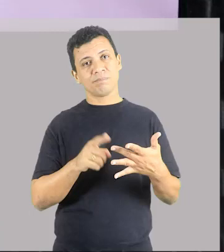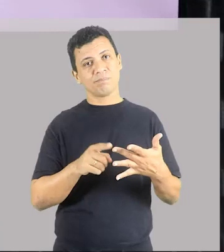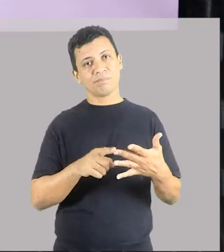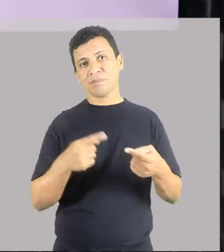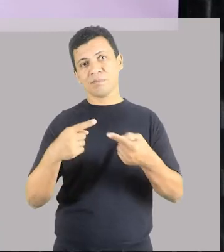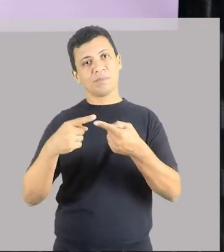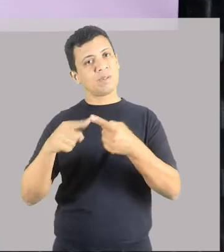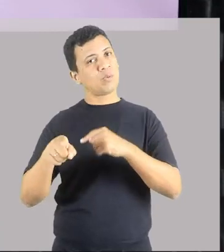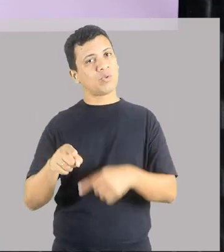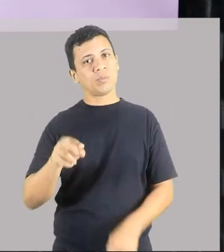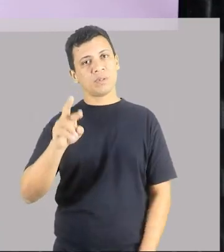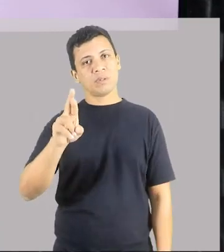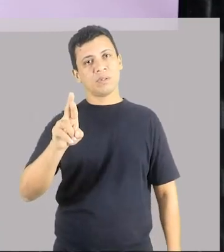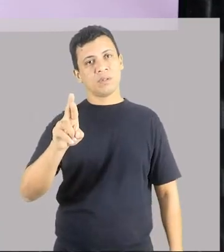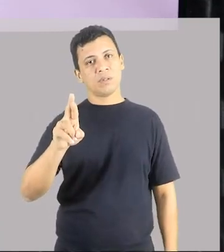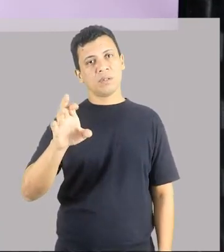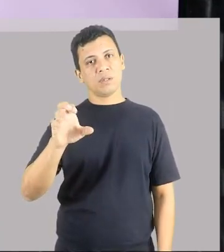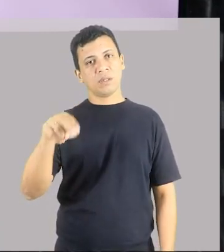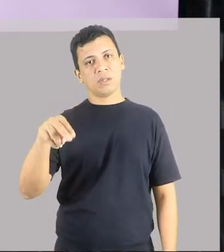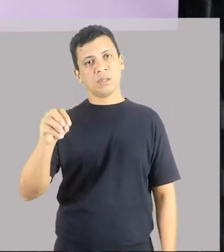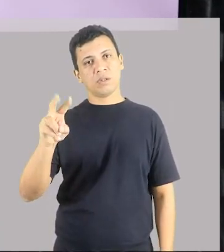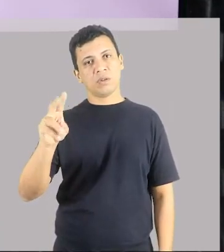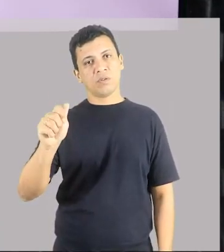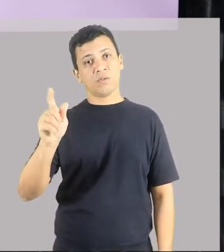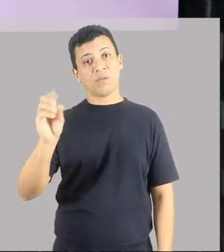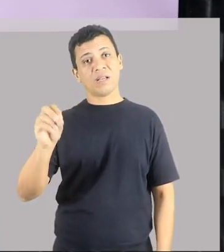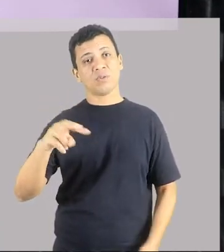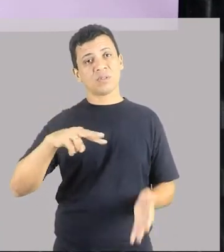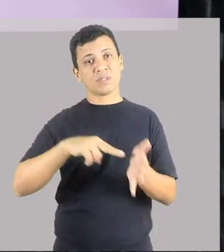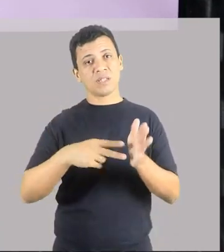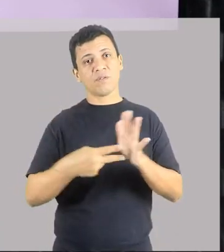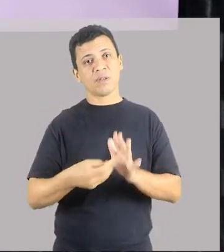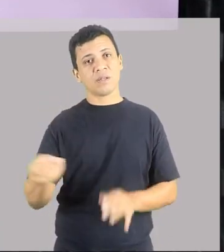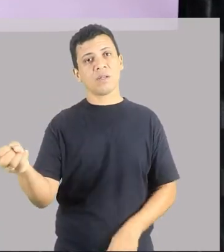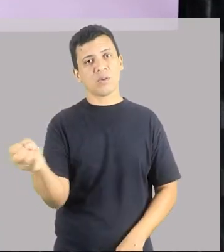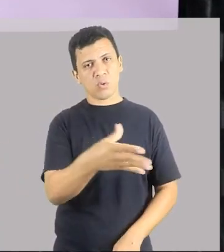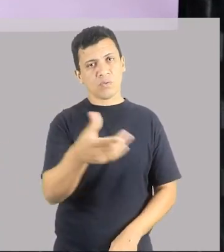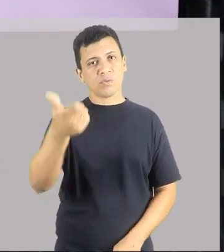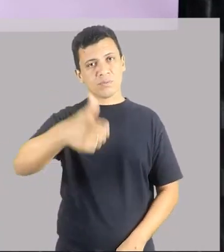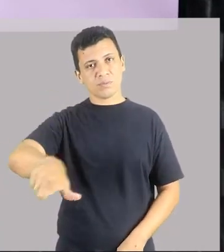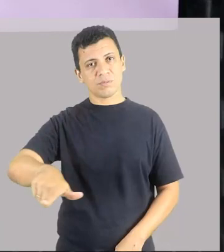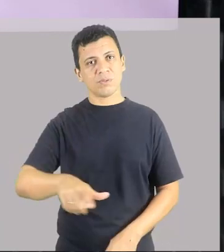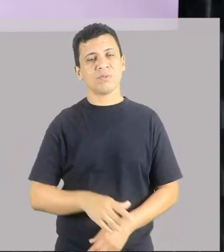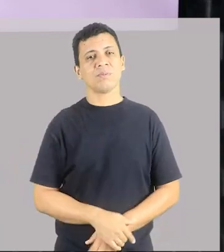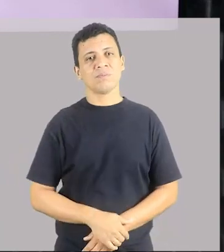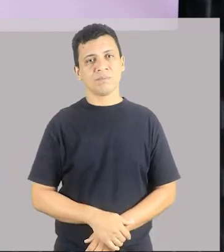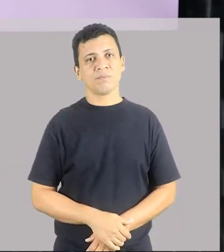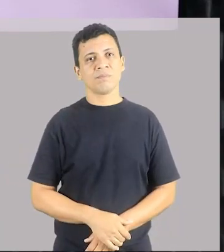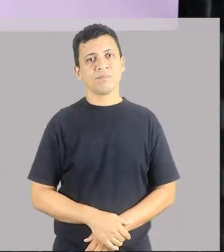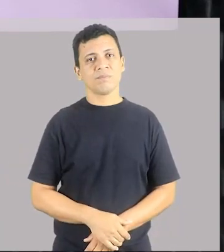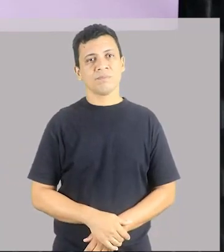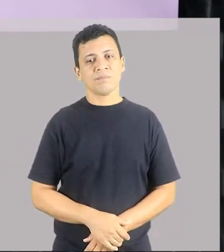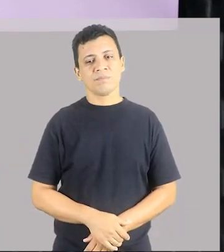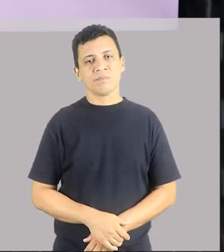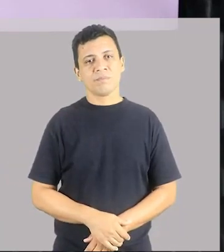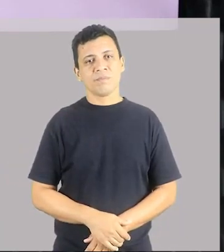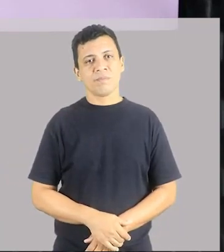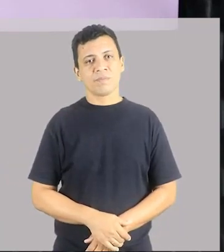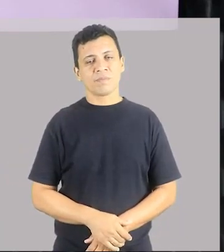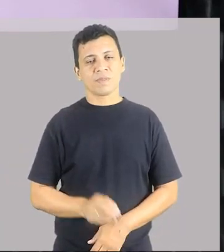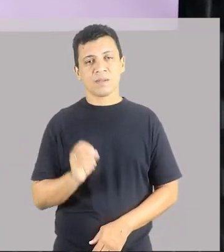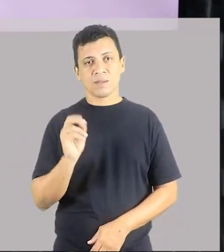o renovado significa novo novamente é renovar certo significa tornar novo